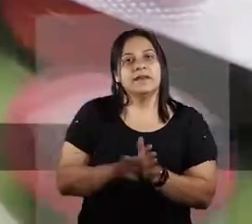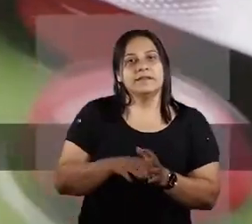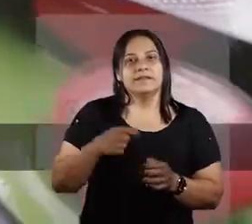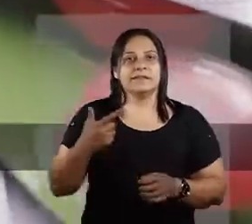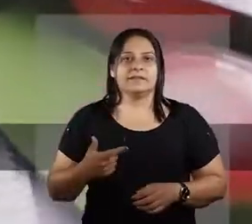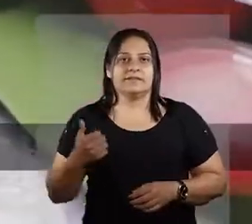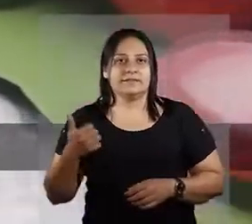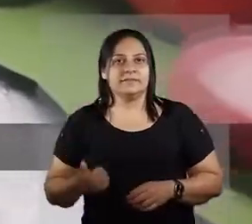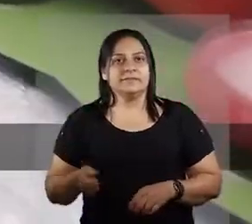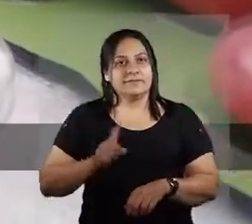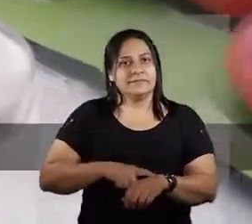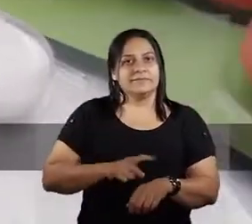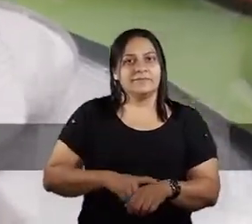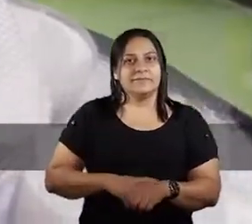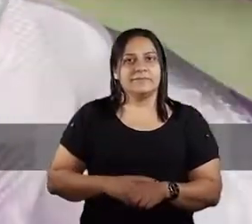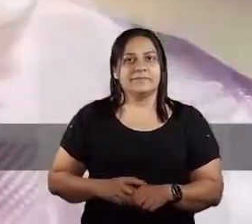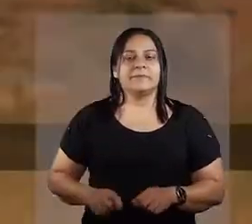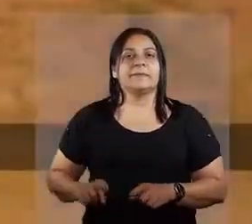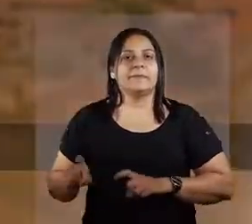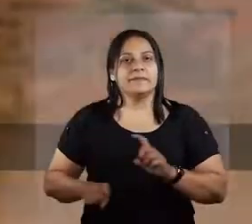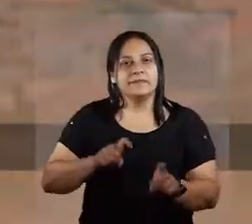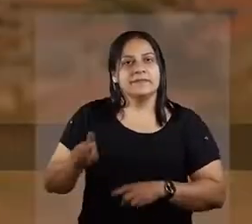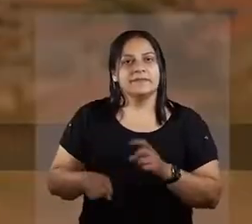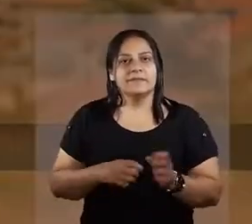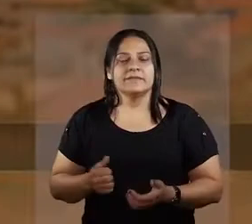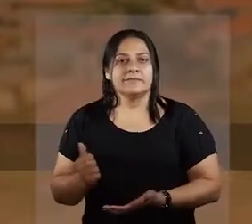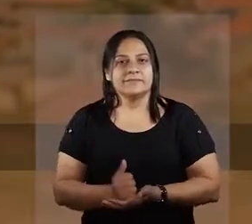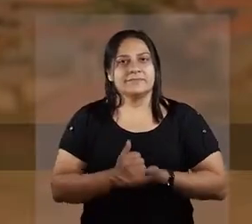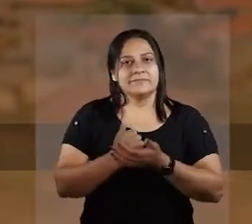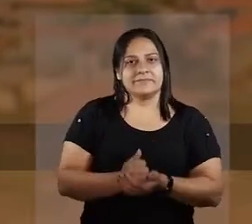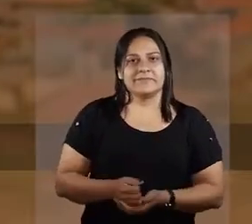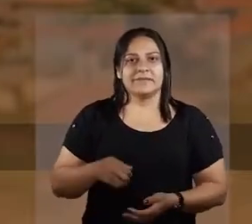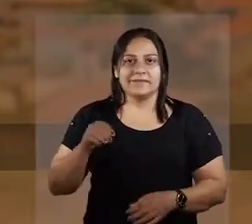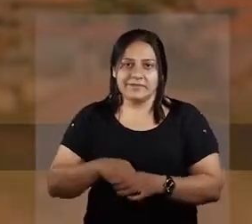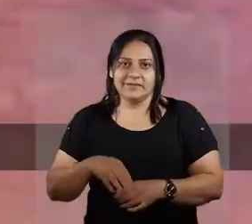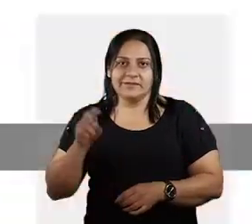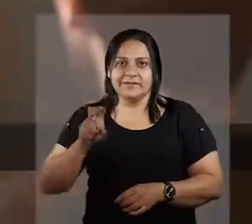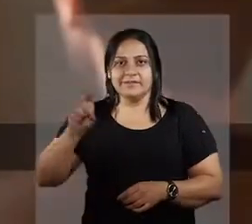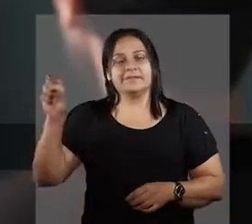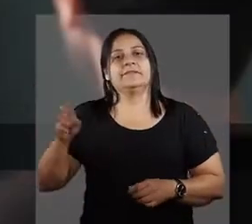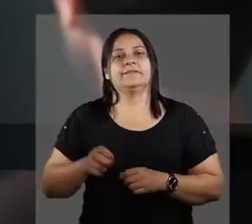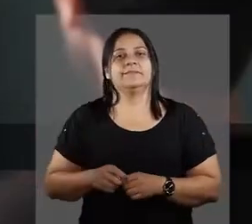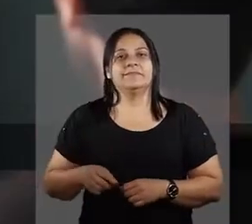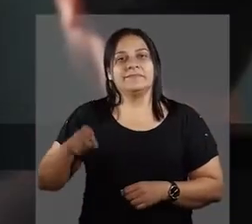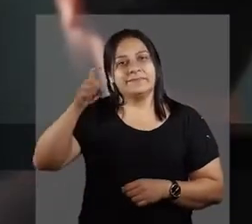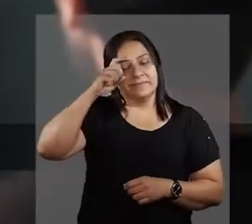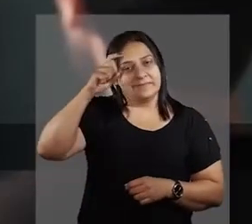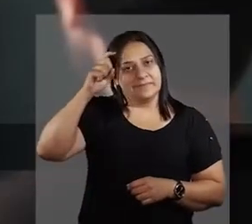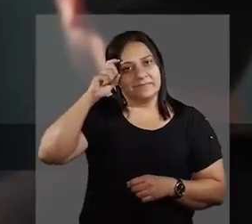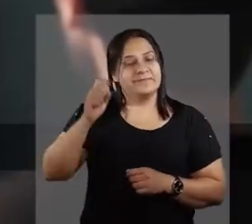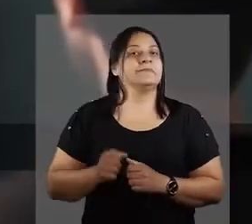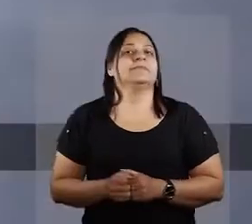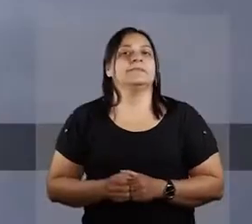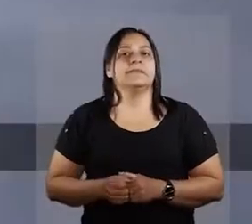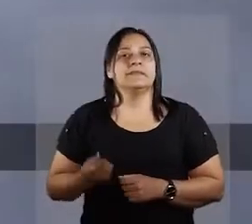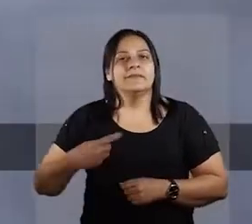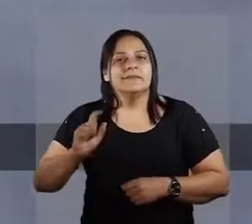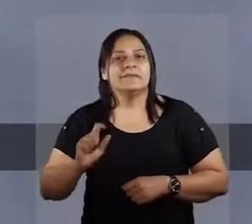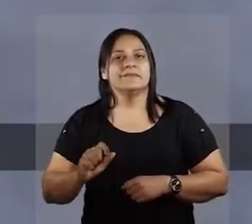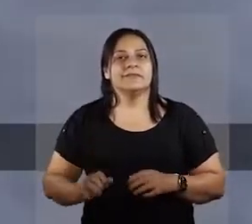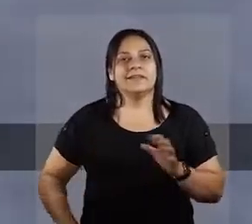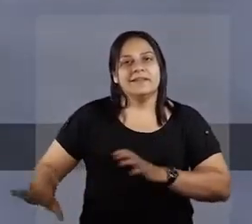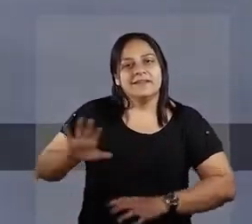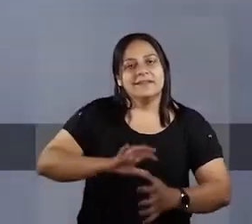horas. Informatização das farmácias. Vote 55. Ivan Cassaro vai revolucionar